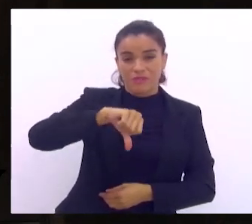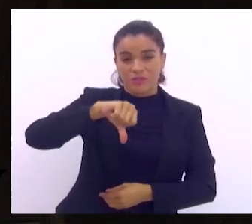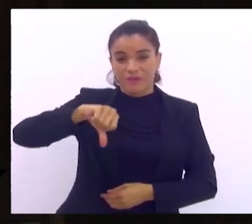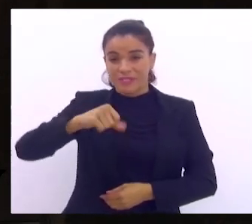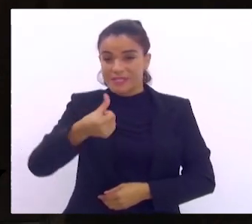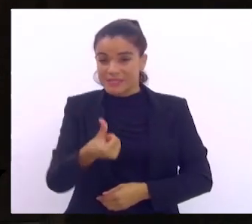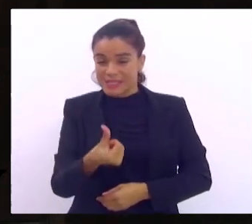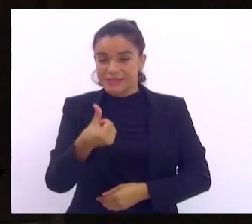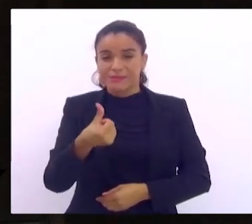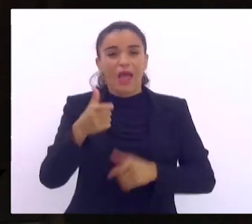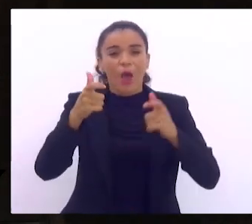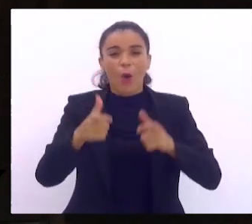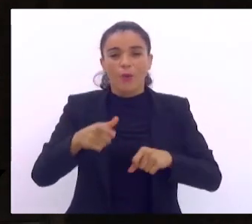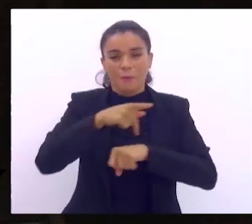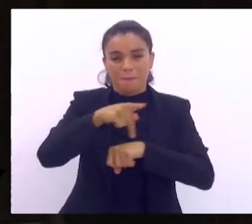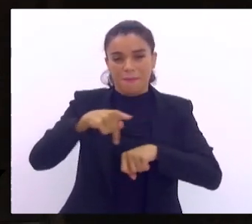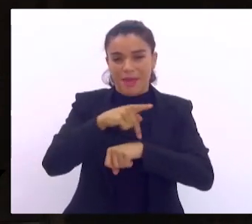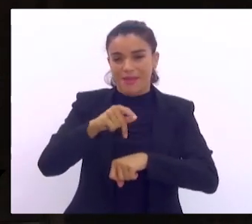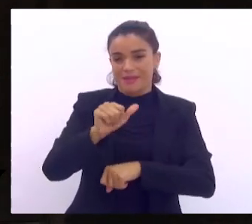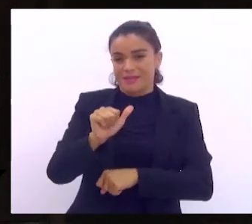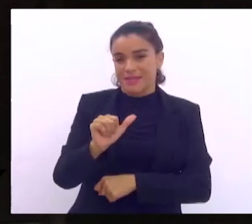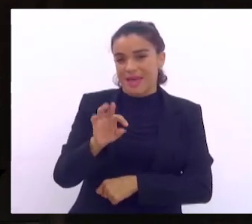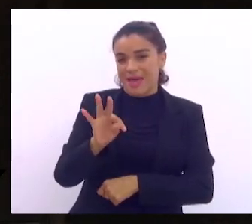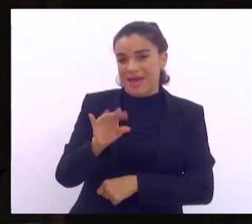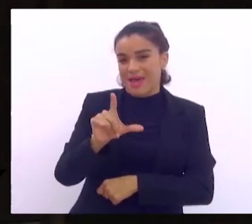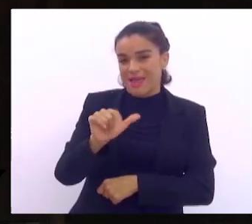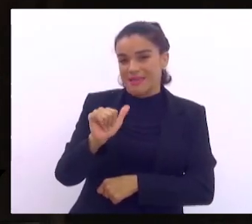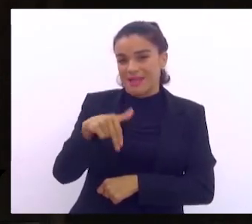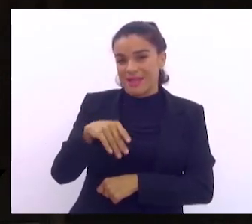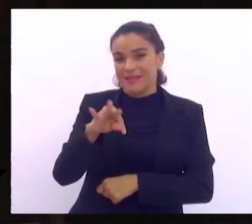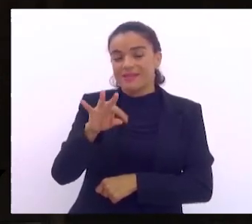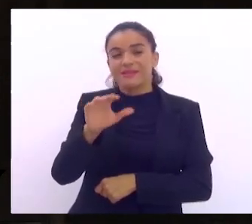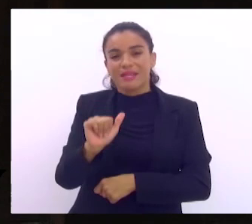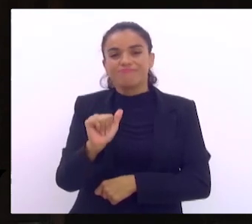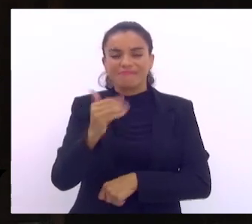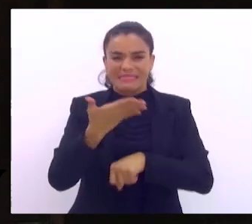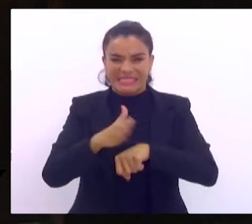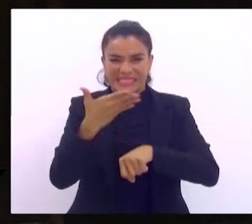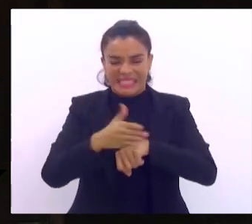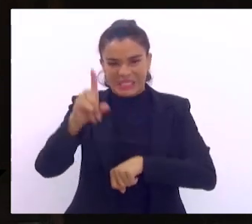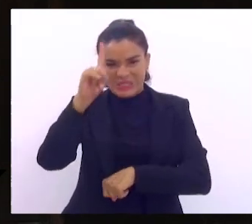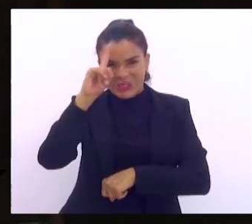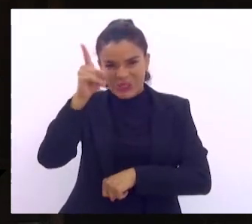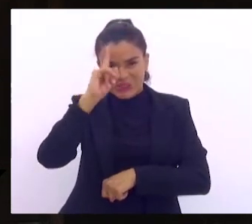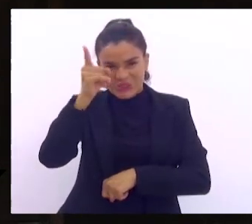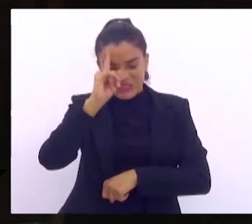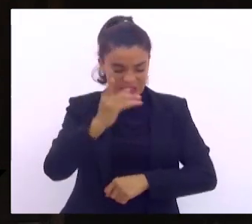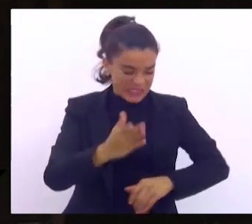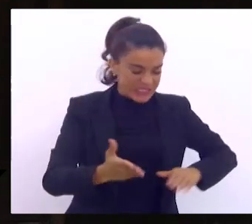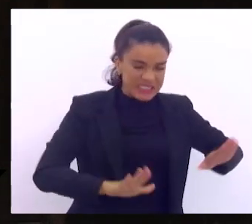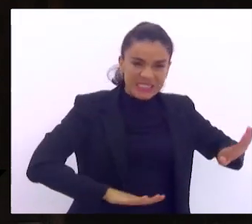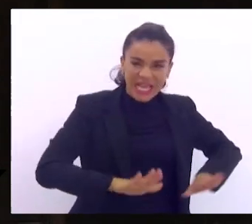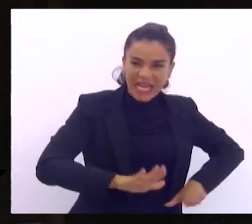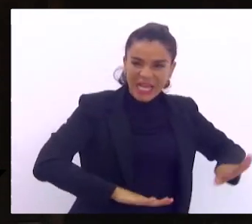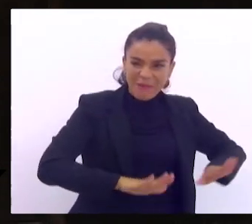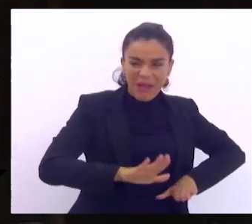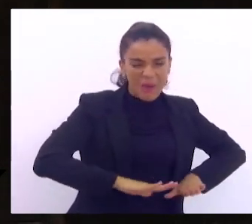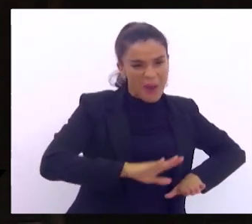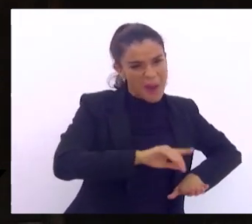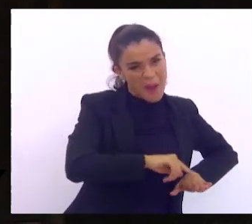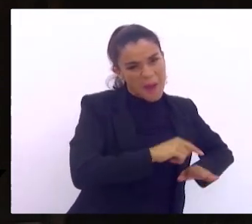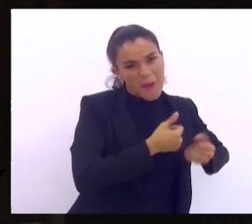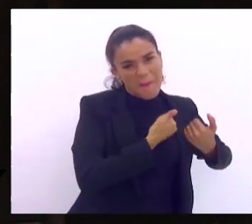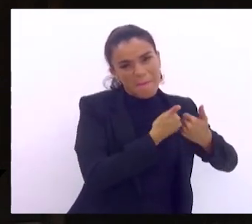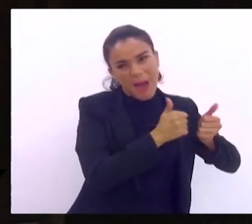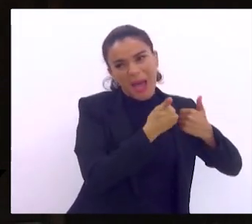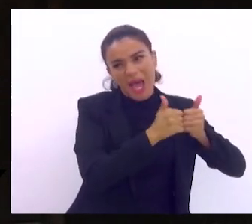1996, em Atlanta, treinando todos os dias no Célio de Barros. Era a pista que eu saía de Jacarepaguá, pegava